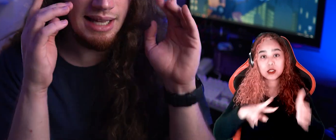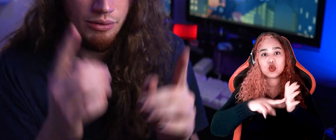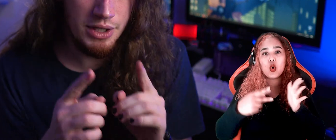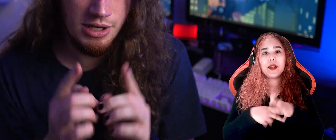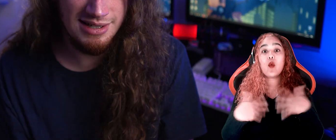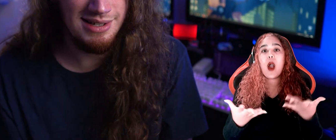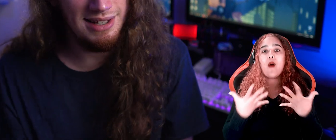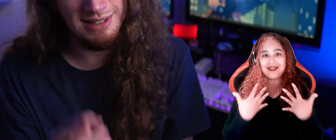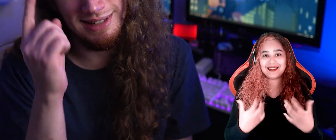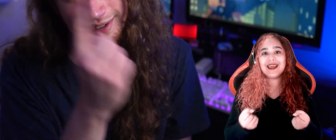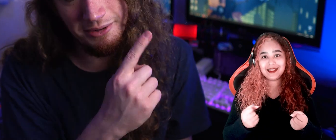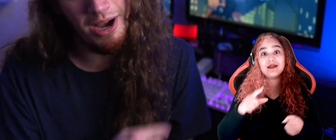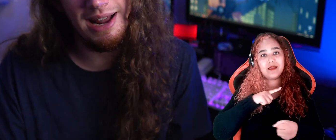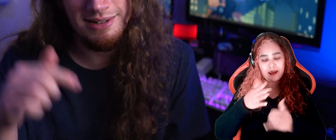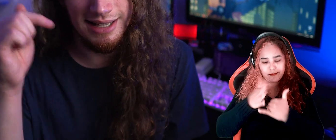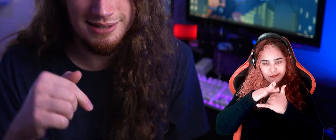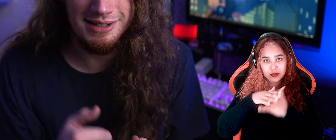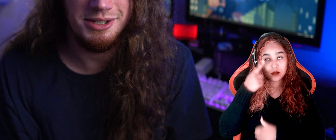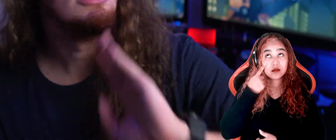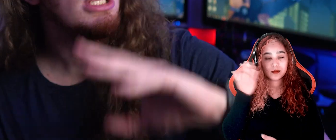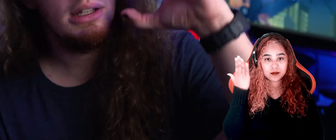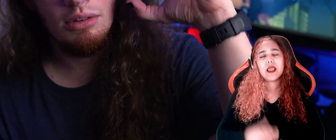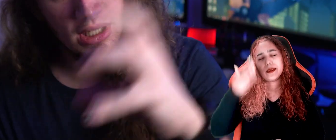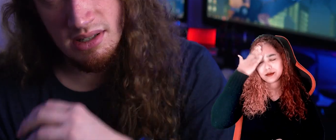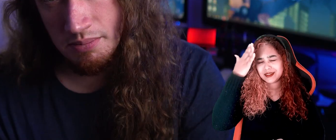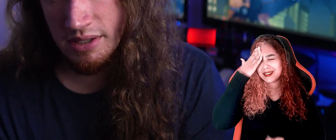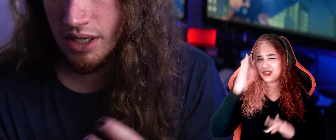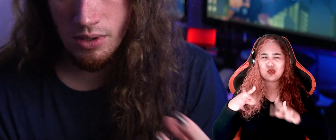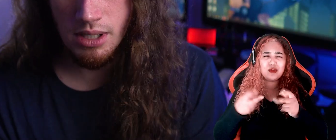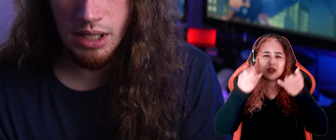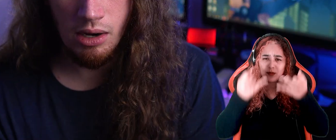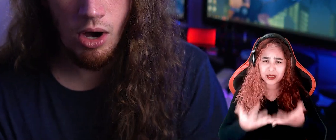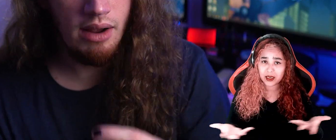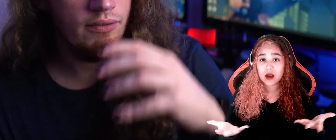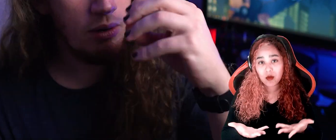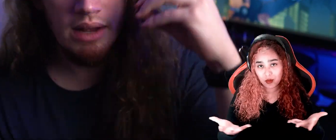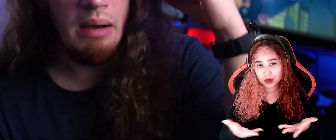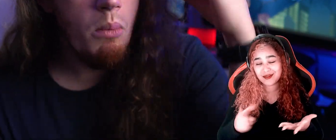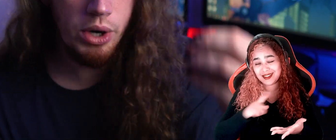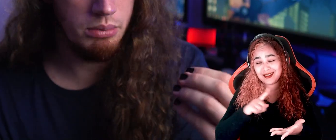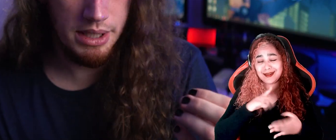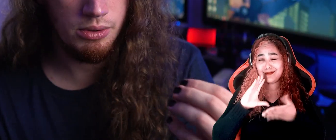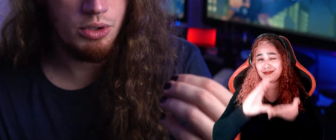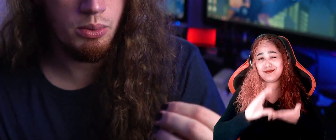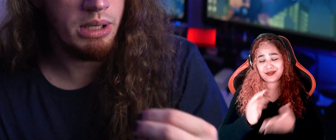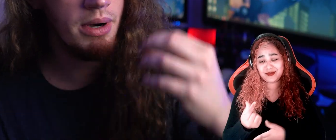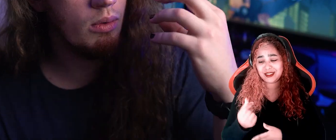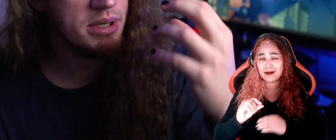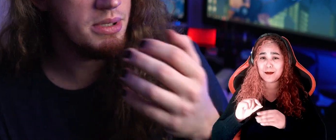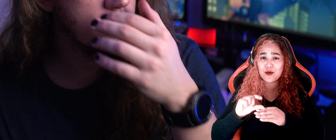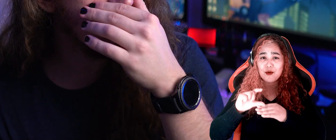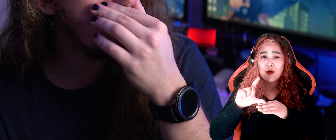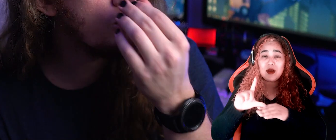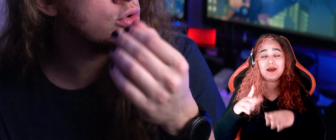também está no vídeo de SSDs, que está aqui no card, está na descrição. Eu sei que todas as especificações que eu dei agora vão elevar muito o preço do notebook,